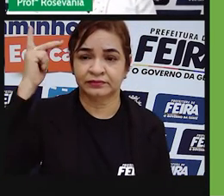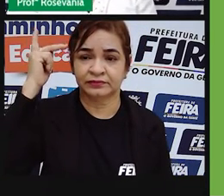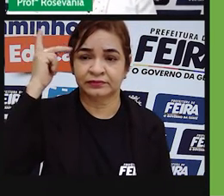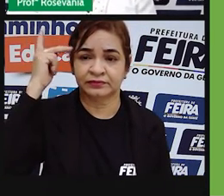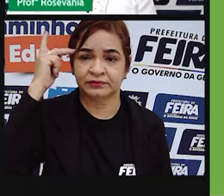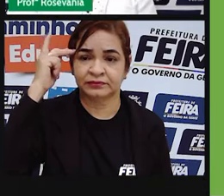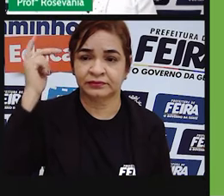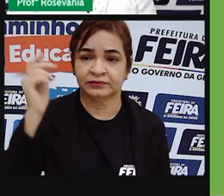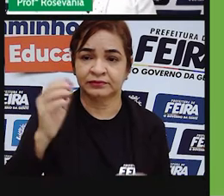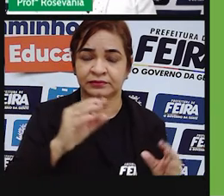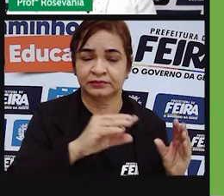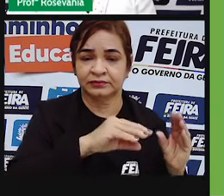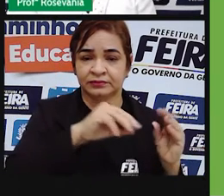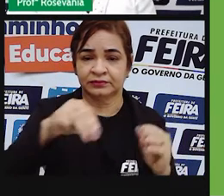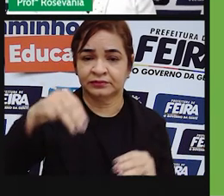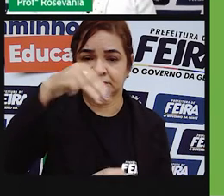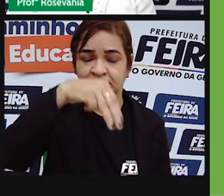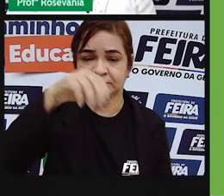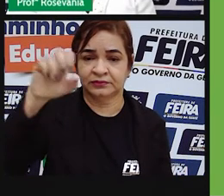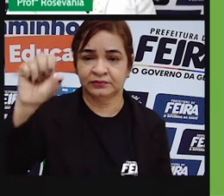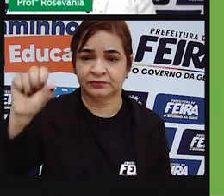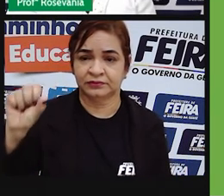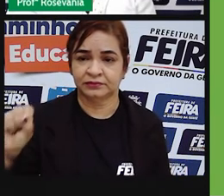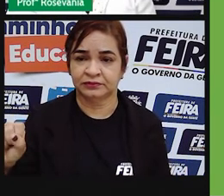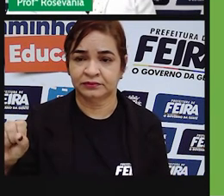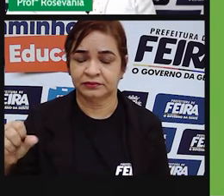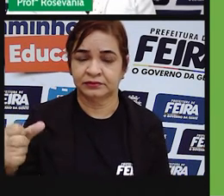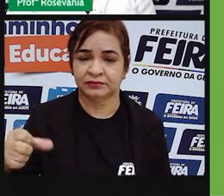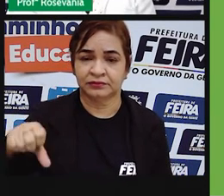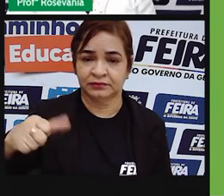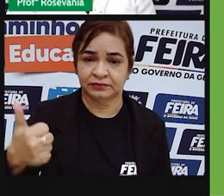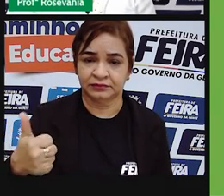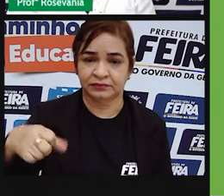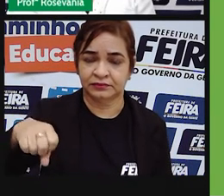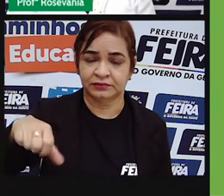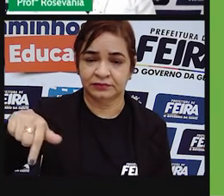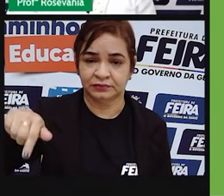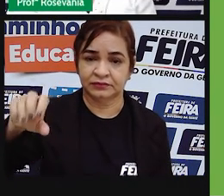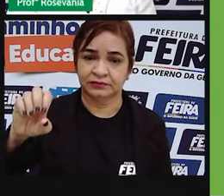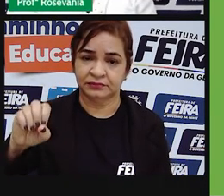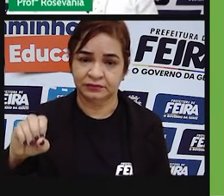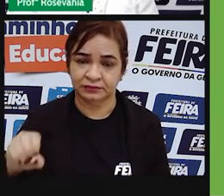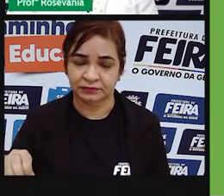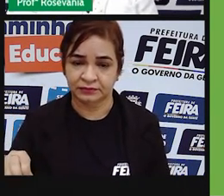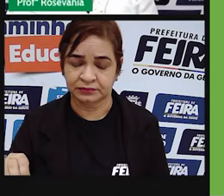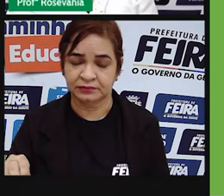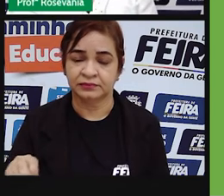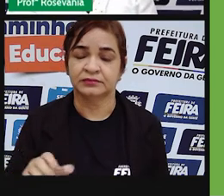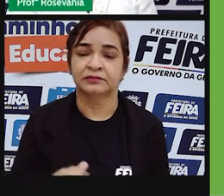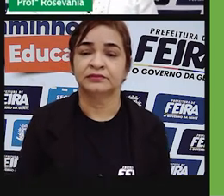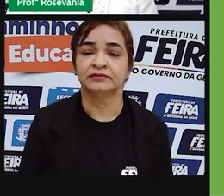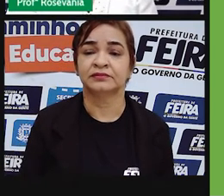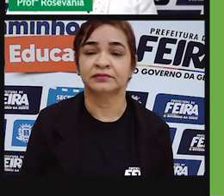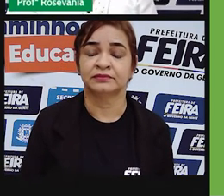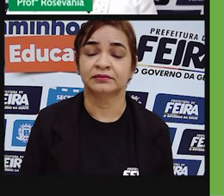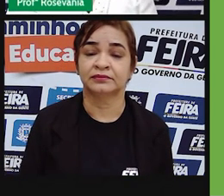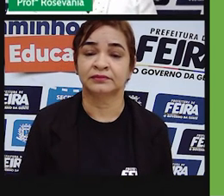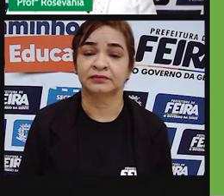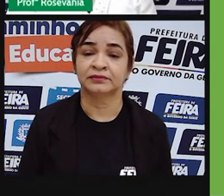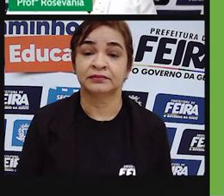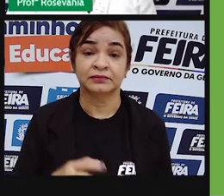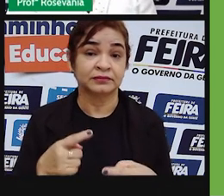Rondônia e o Mato Grosso na década de 70 então a gente já começou né aqui nessa direção